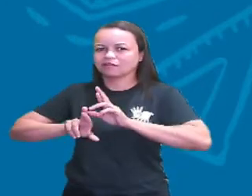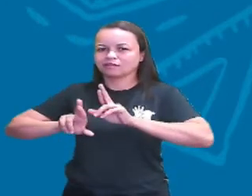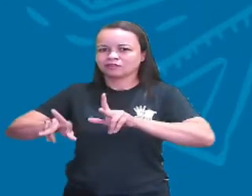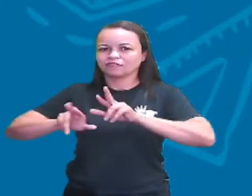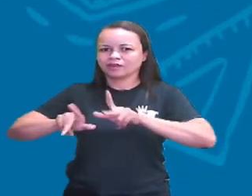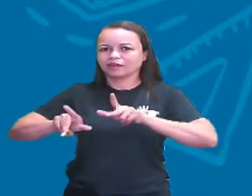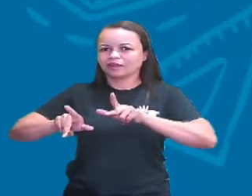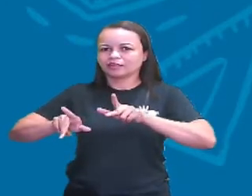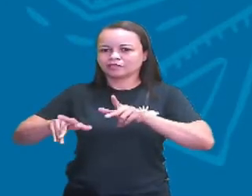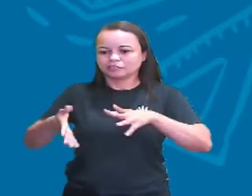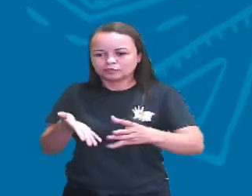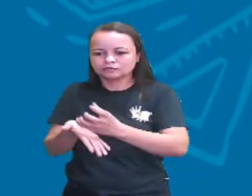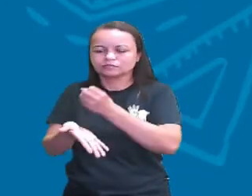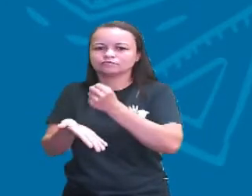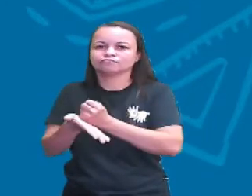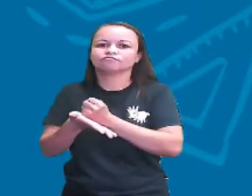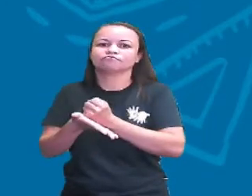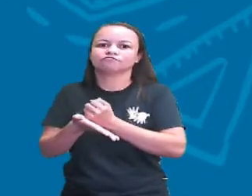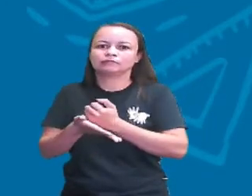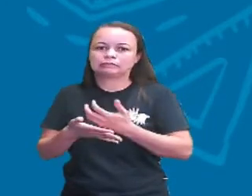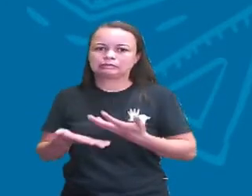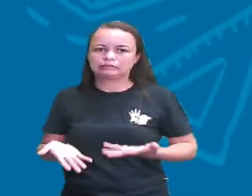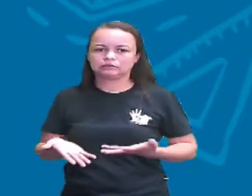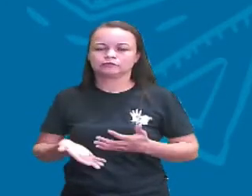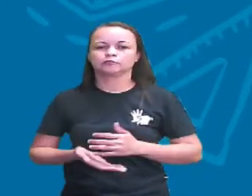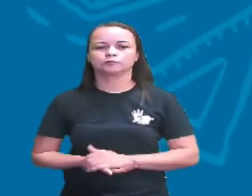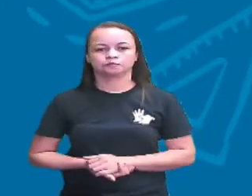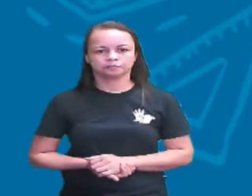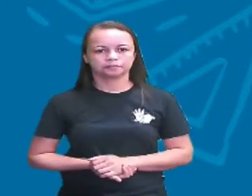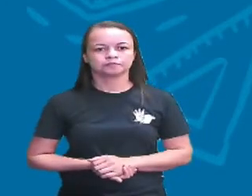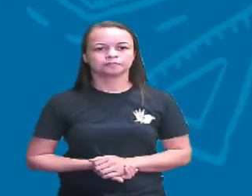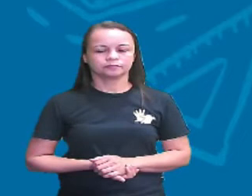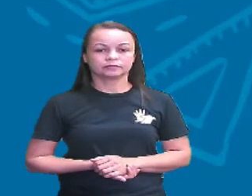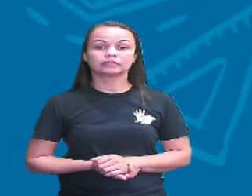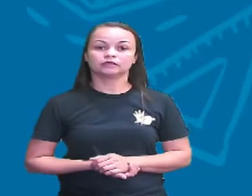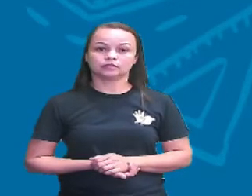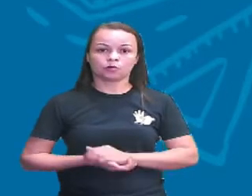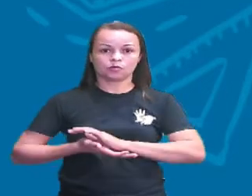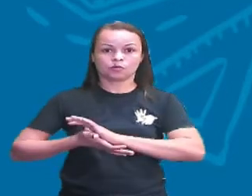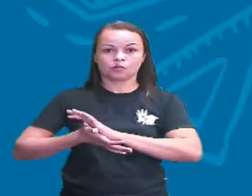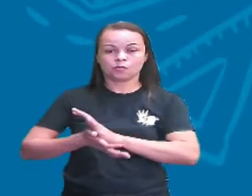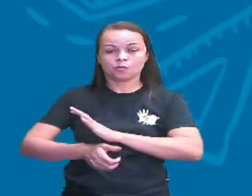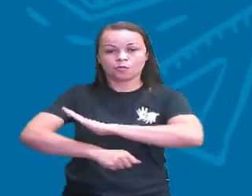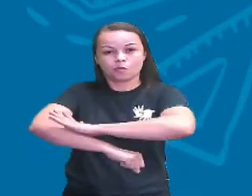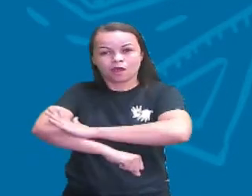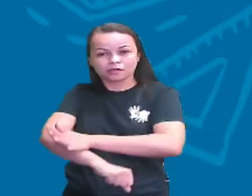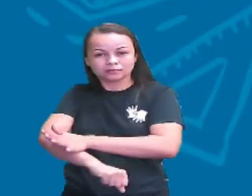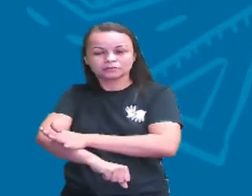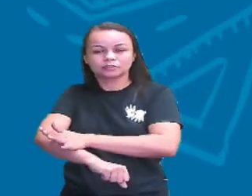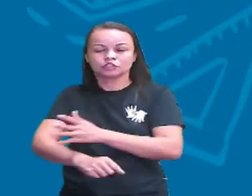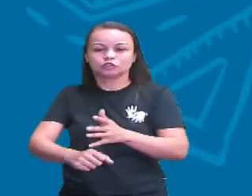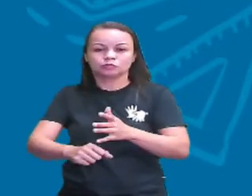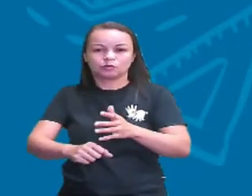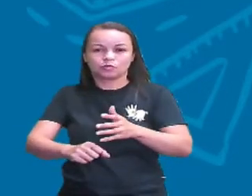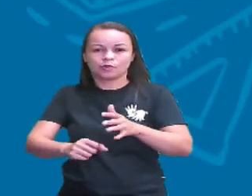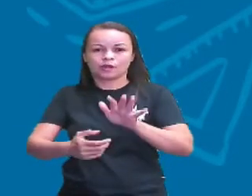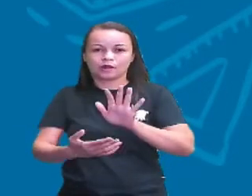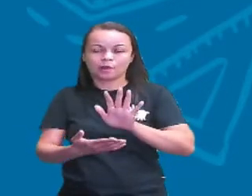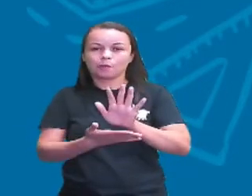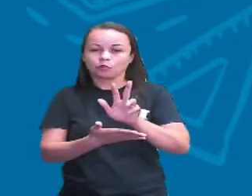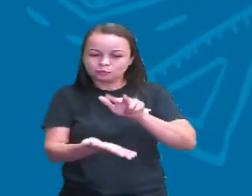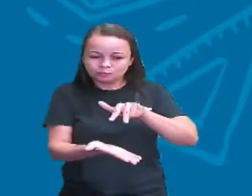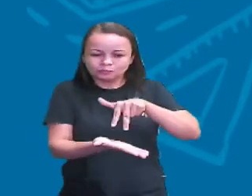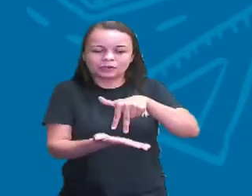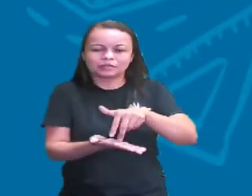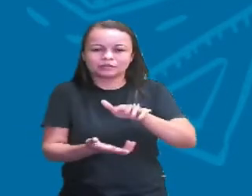eles a dominar eram completamente diferentes, tá? Então, o racismo era uma coisa que era muito presente naquele momento.